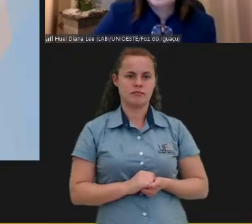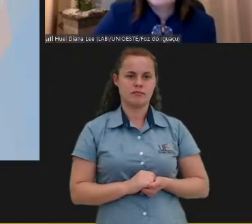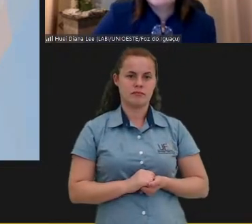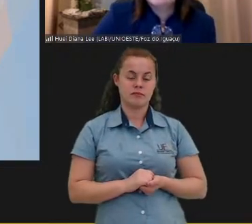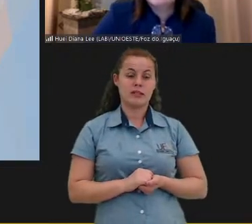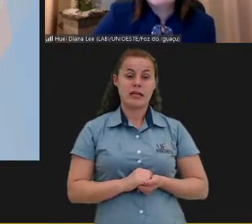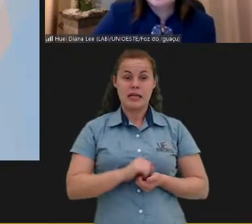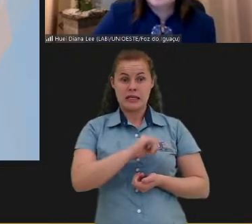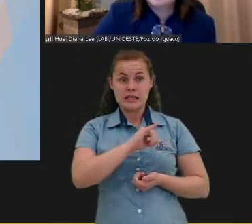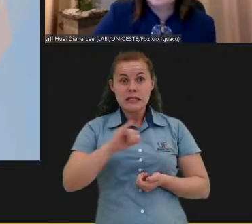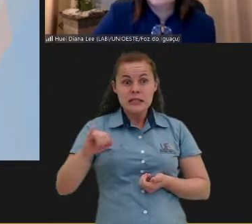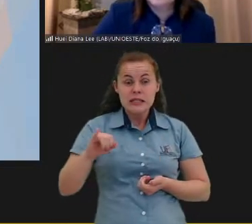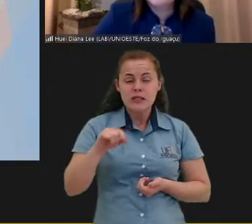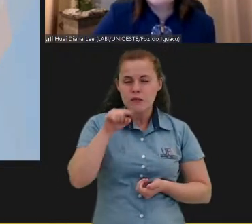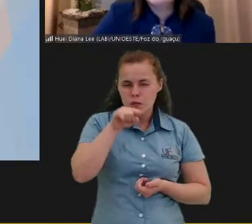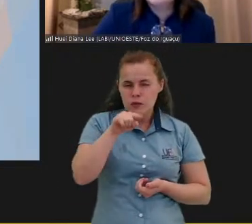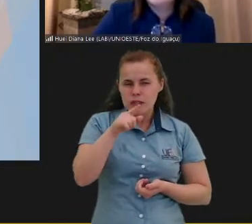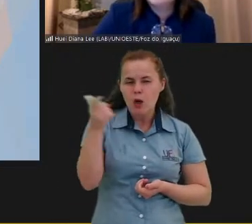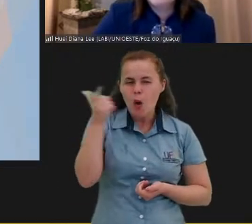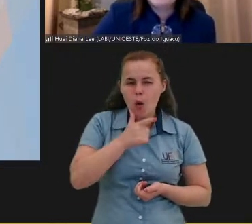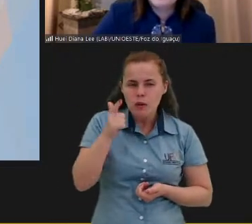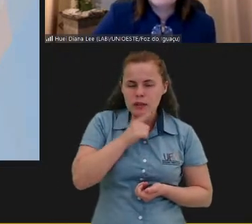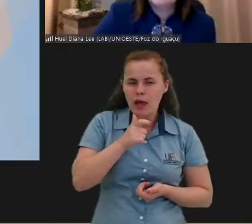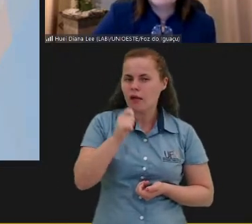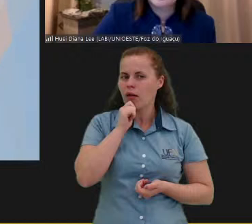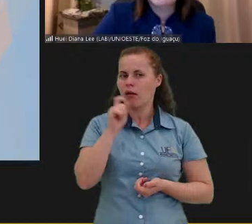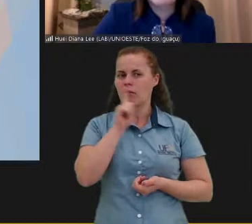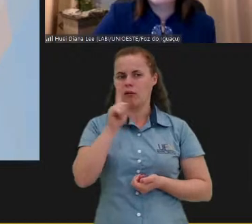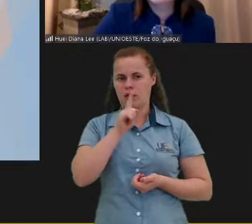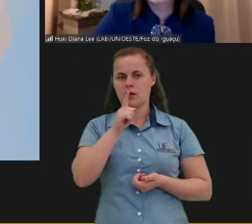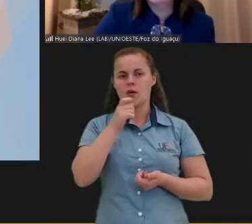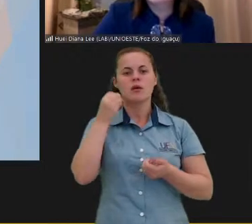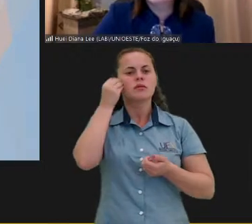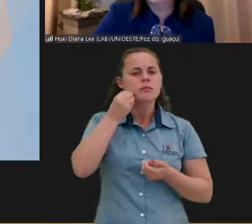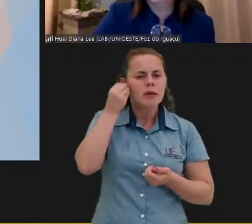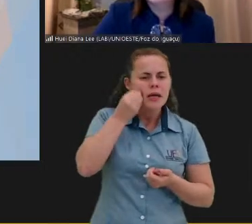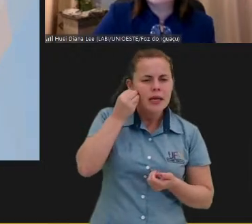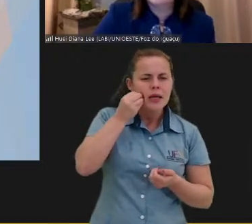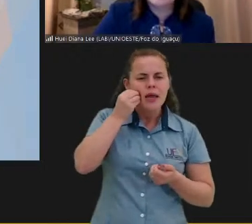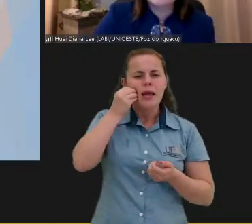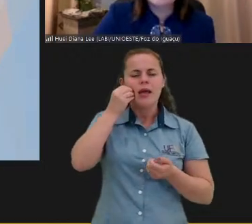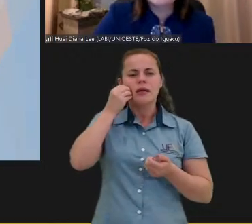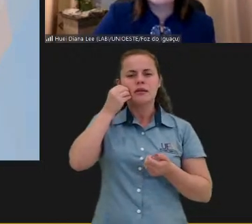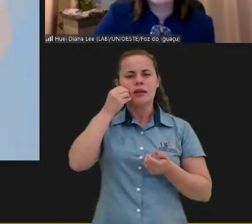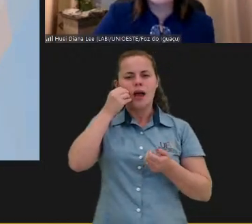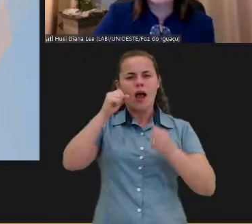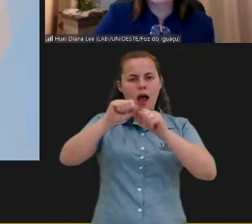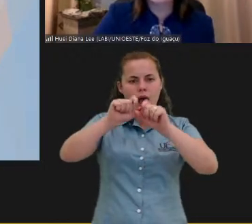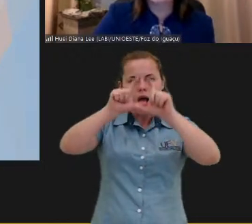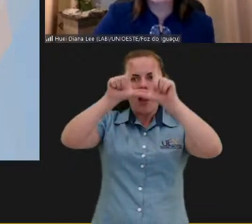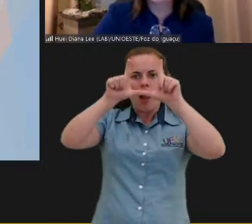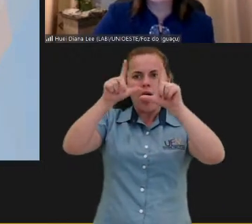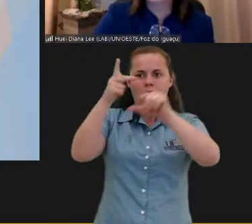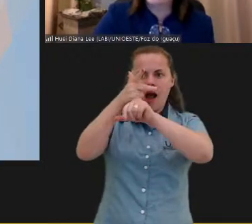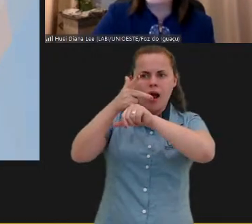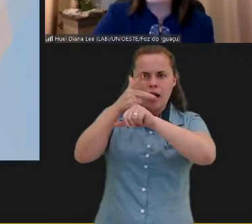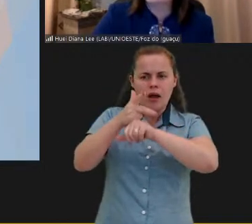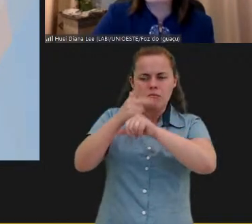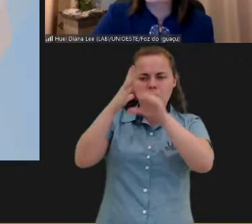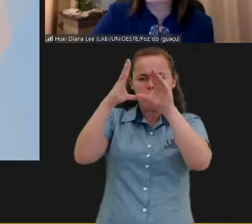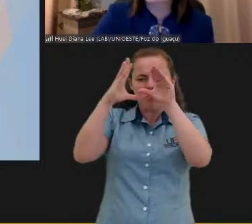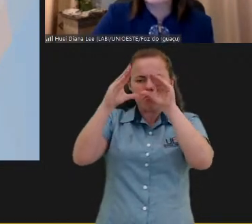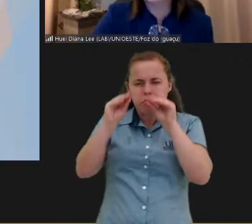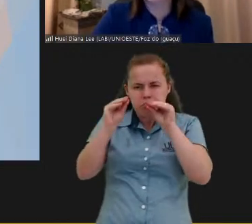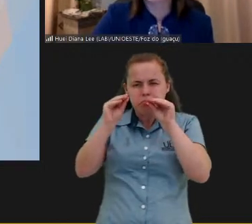quem tiver a chance, se ainda não fez, experimenta jogar com a câmera desligada. Vocês vão ver que a sensação de copresença fica